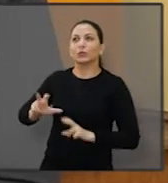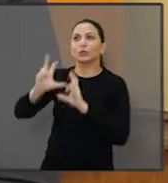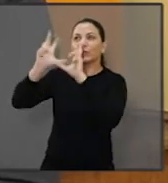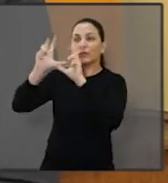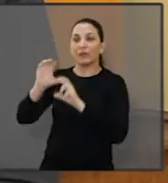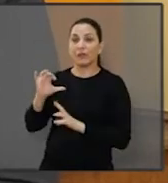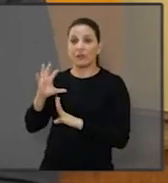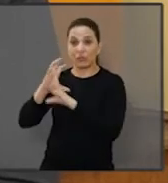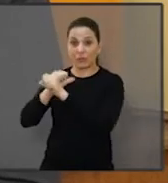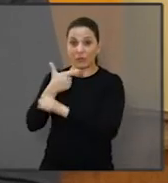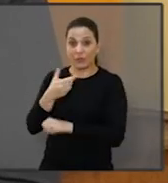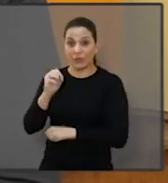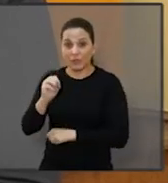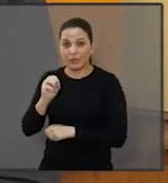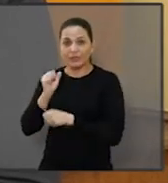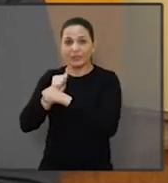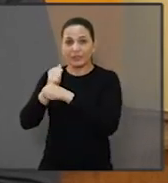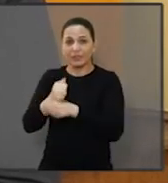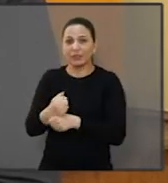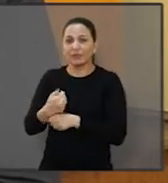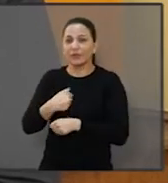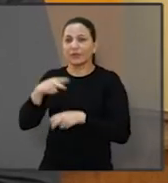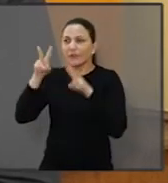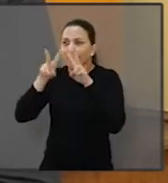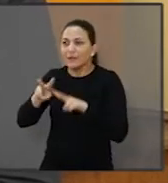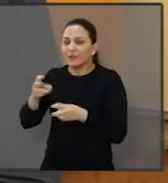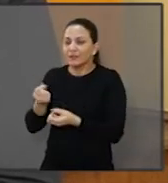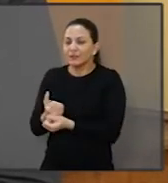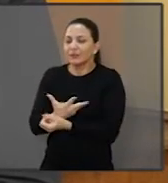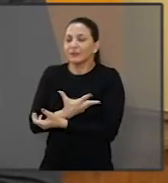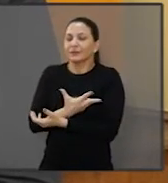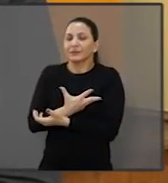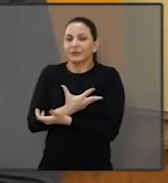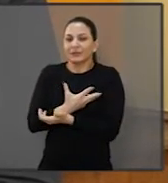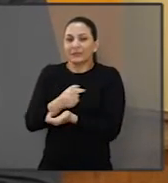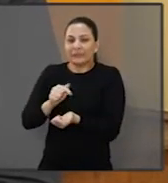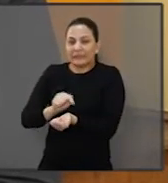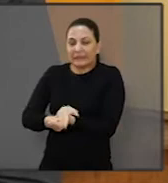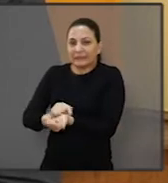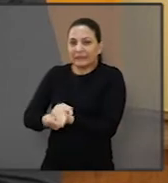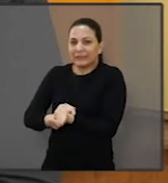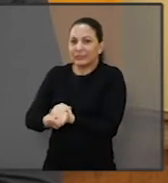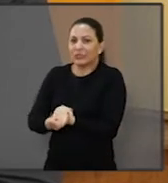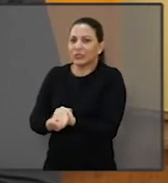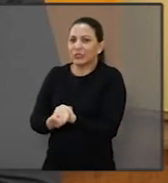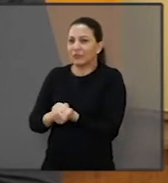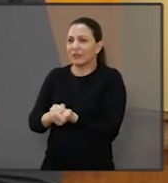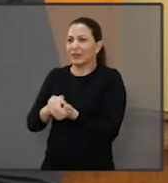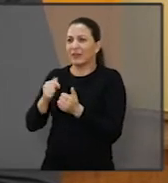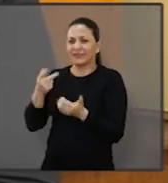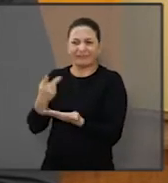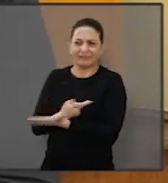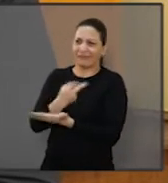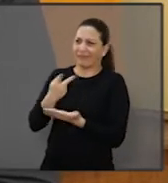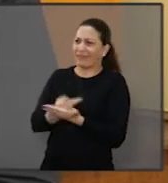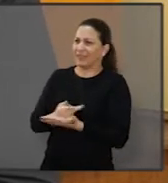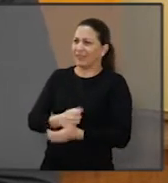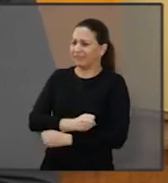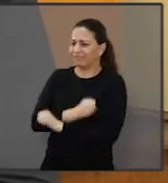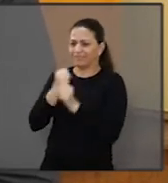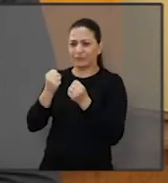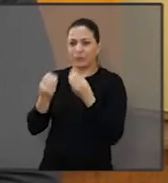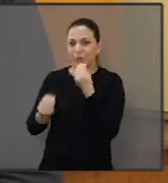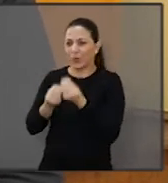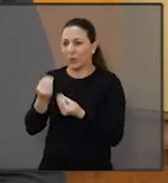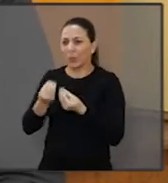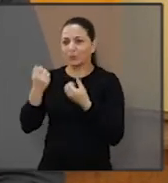que já passou 20 anos, a gente assiste, eu assisto, eu ainda me emociono. Fica até nervosa. Fico nervosa. Eu errei essa bola, não era para ter errado